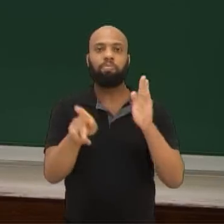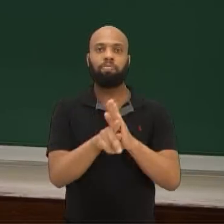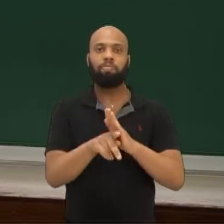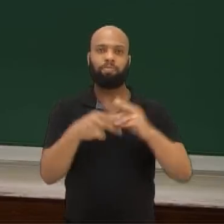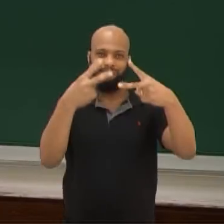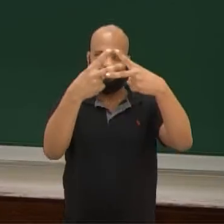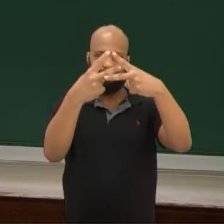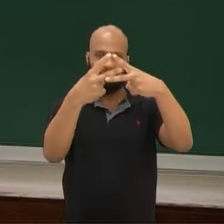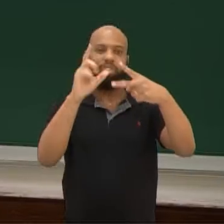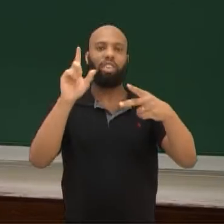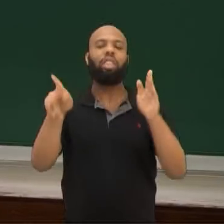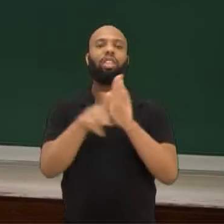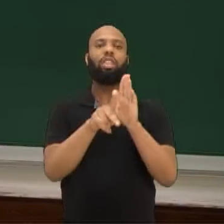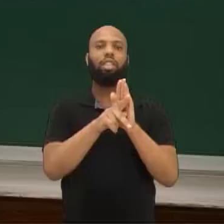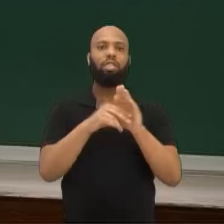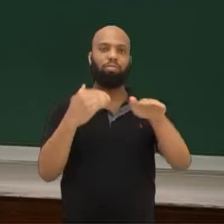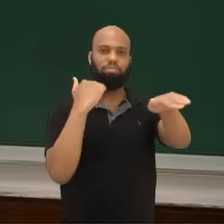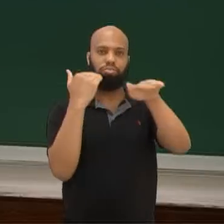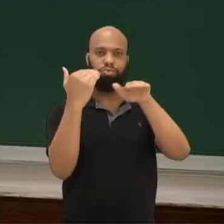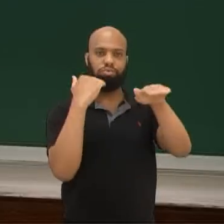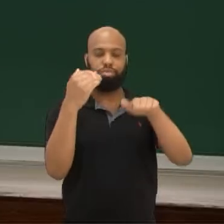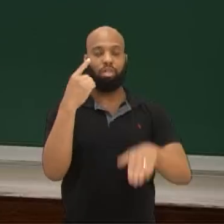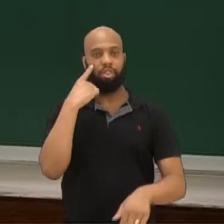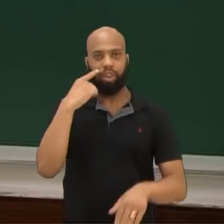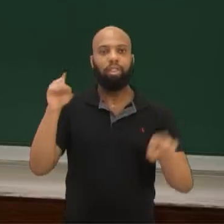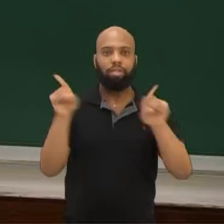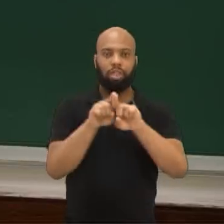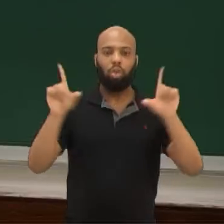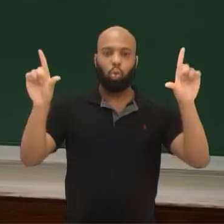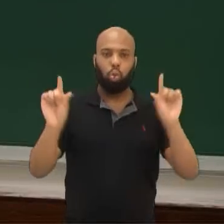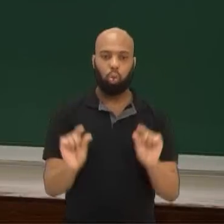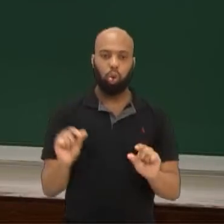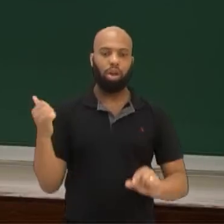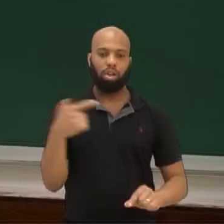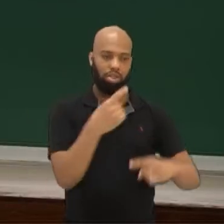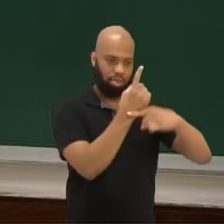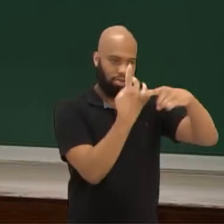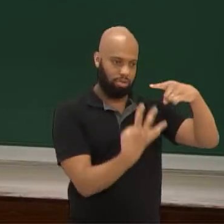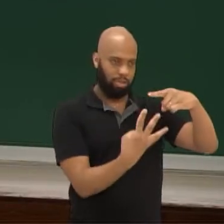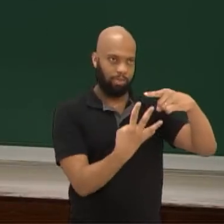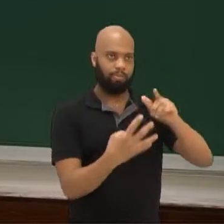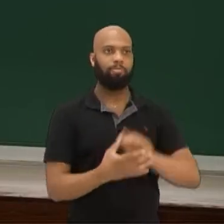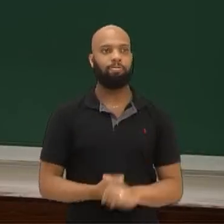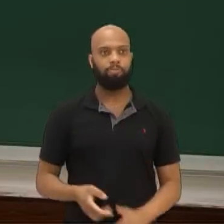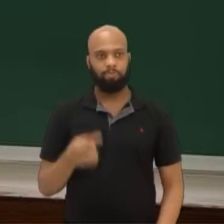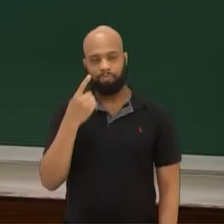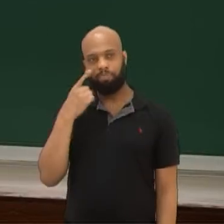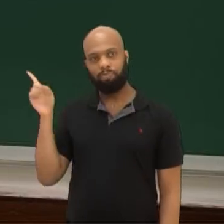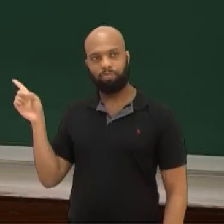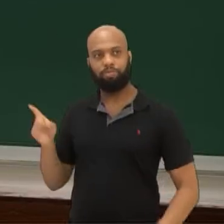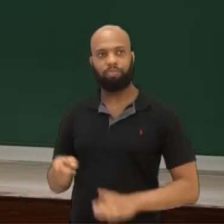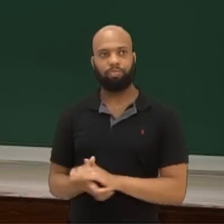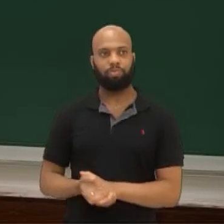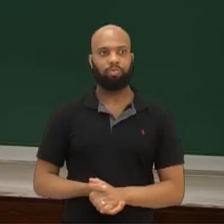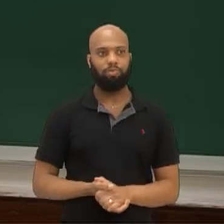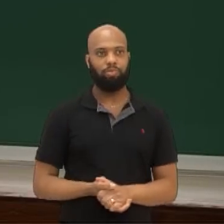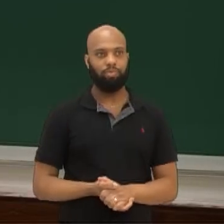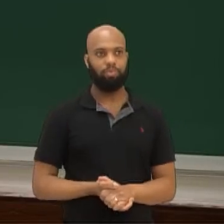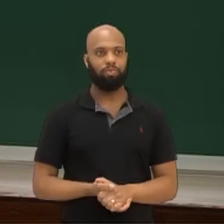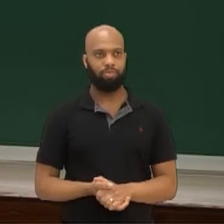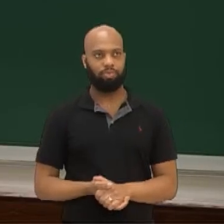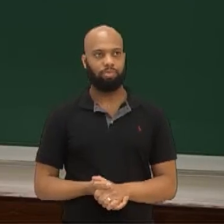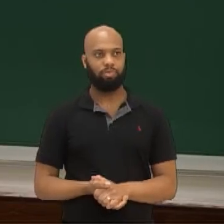trânsito. Percebam aqui, se eu colocar aqui, ó, que ela é menor também? Os 3 cantos são menores. Ó, os 3 cantos são